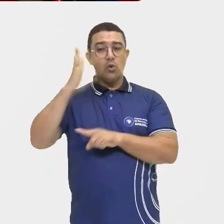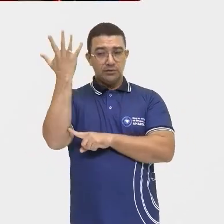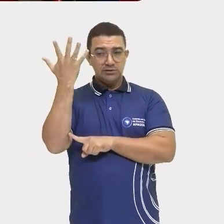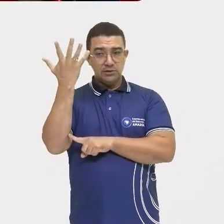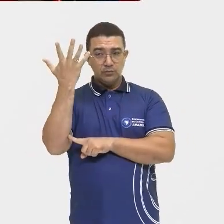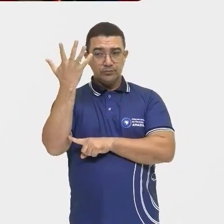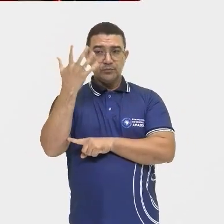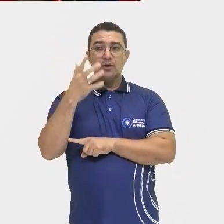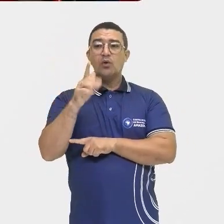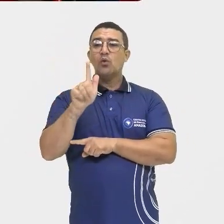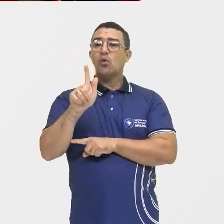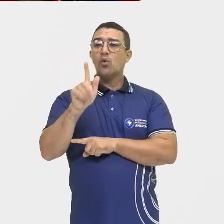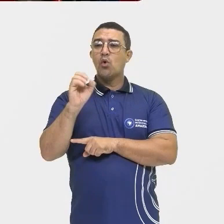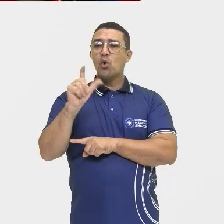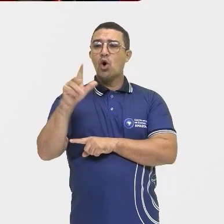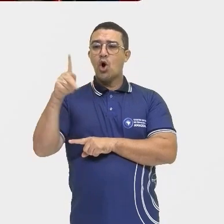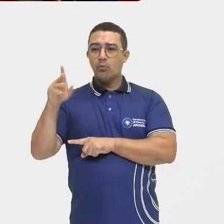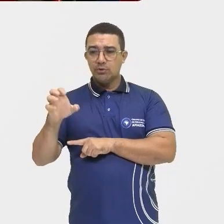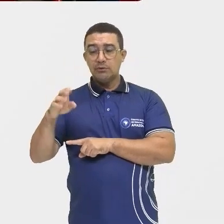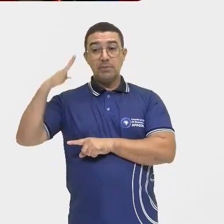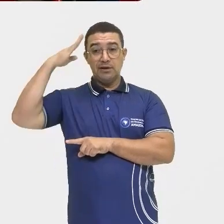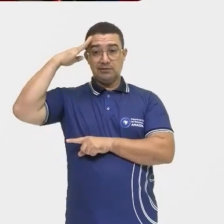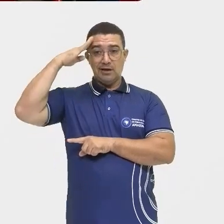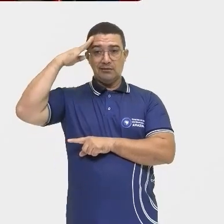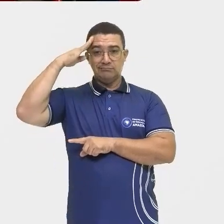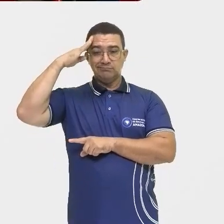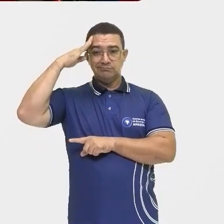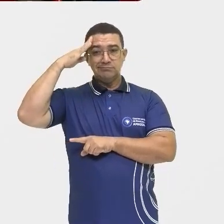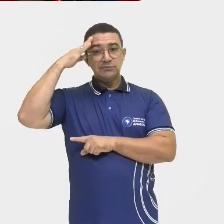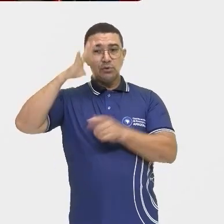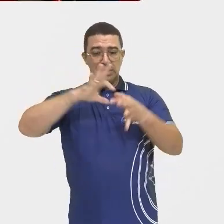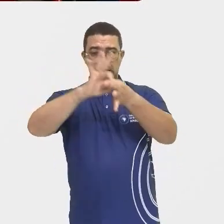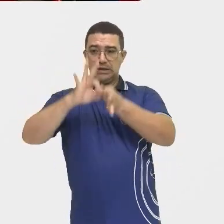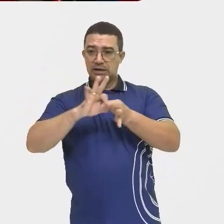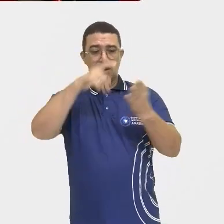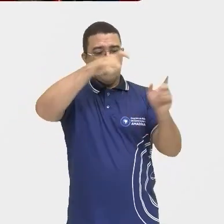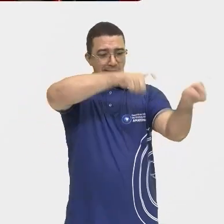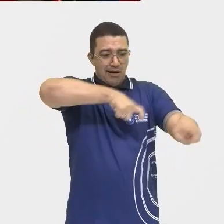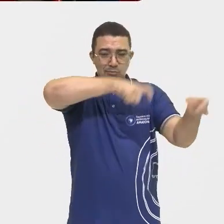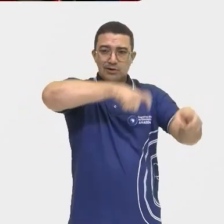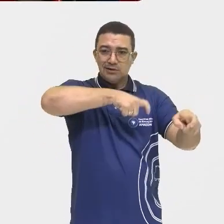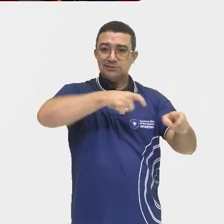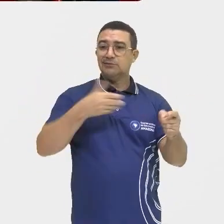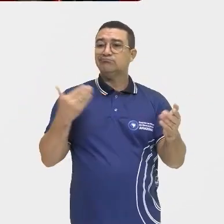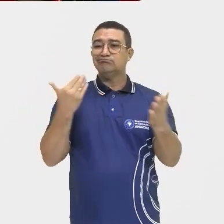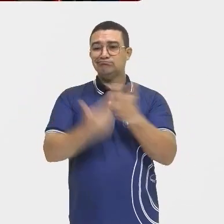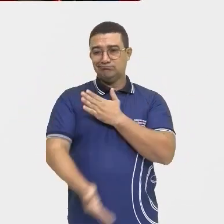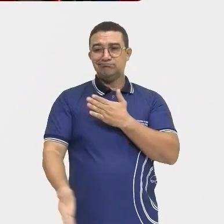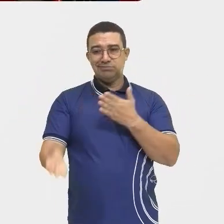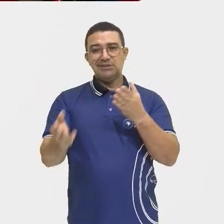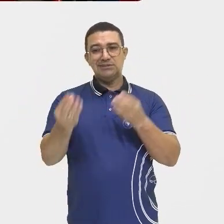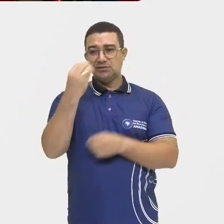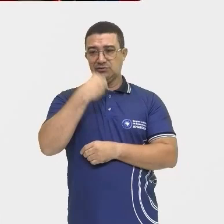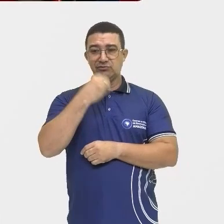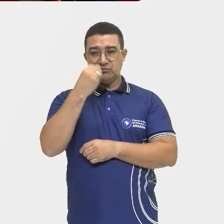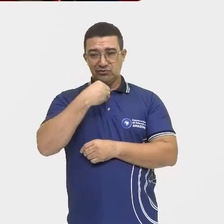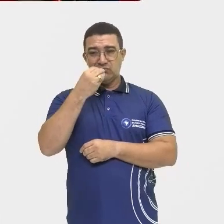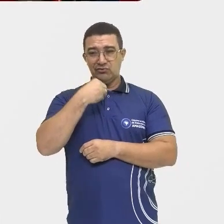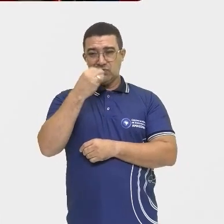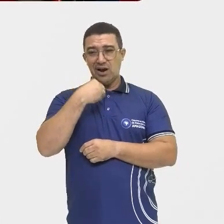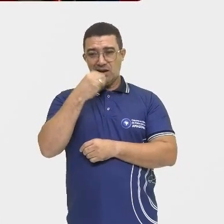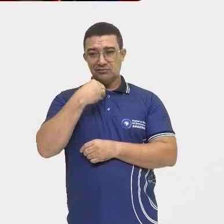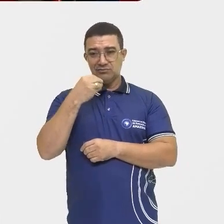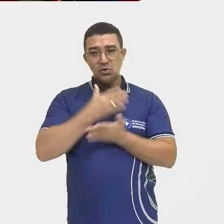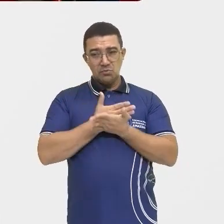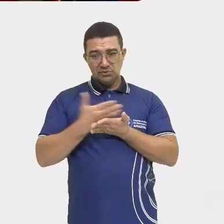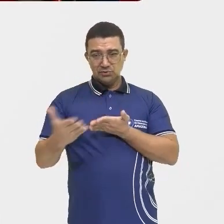elas perderam força. E durante esse período de ditadura militar que nós tivemos no Brasil, os movimentos